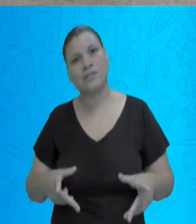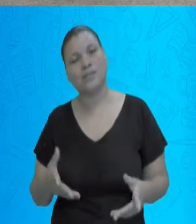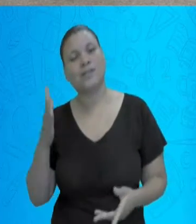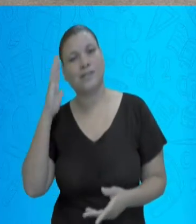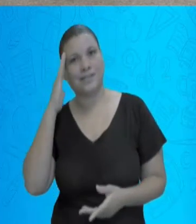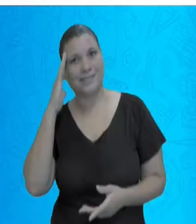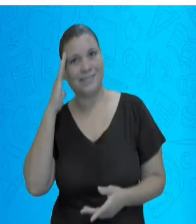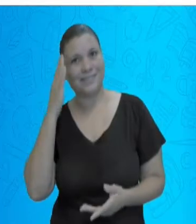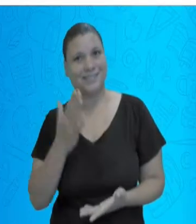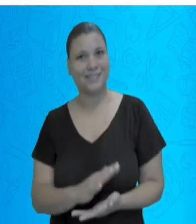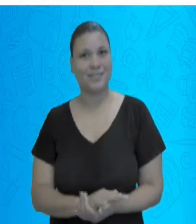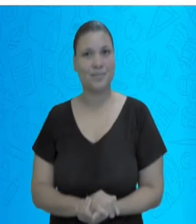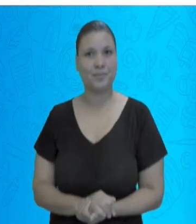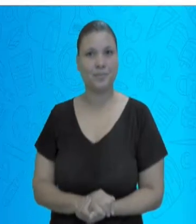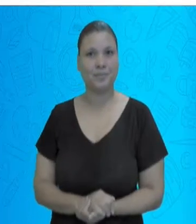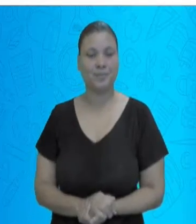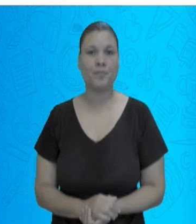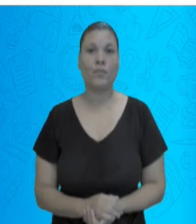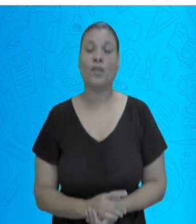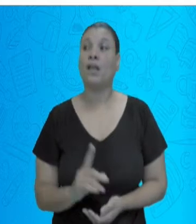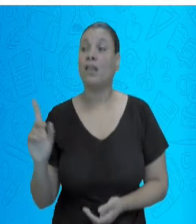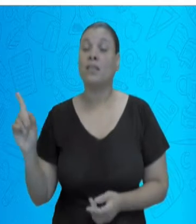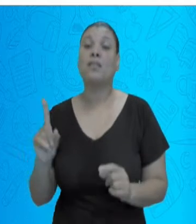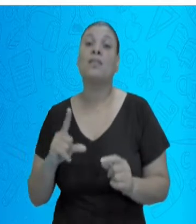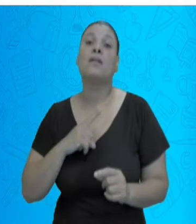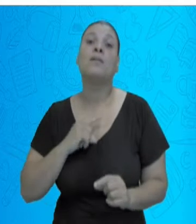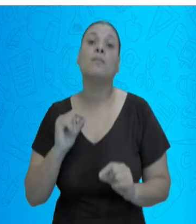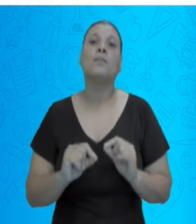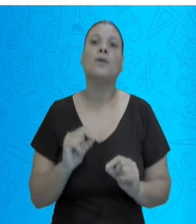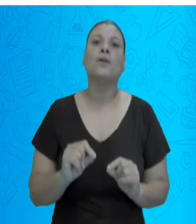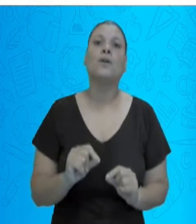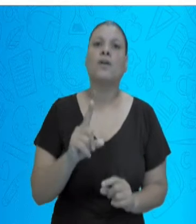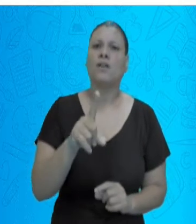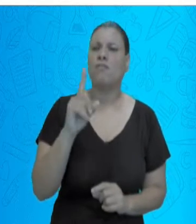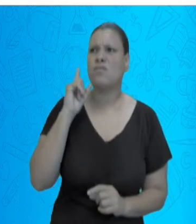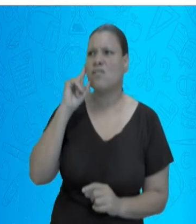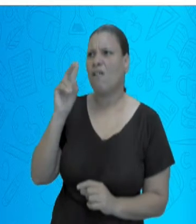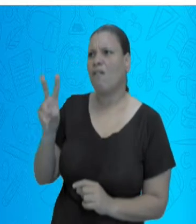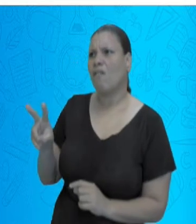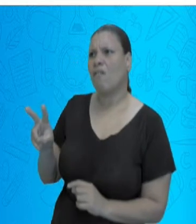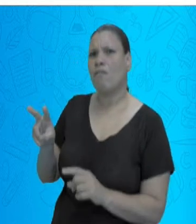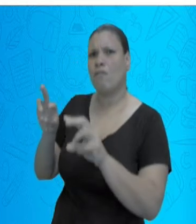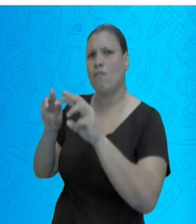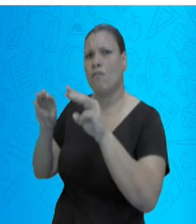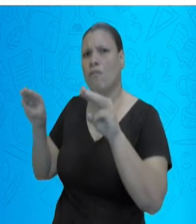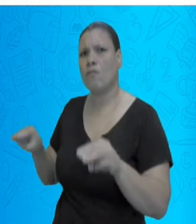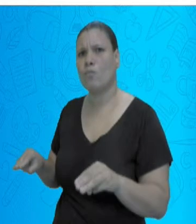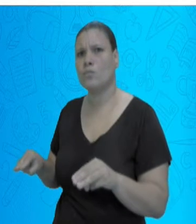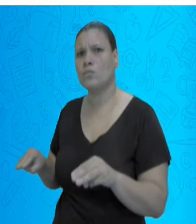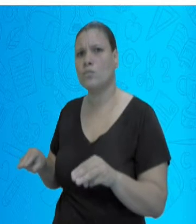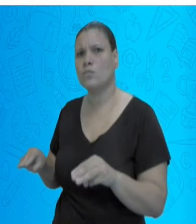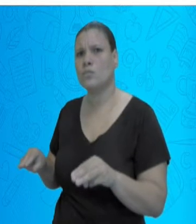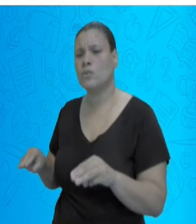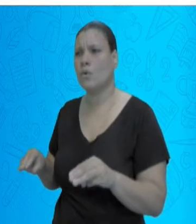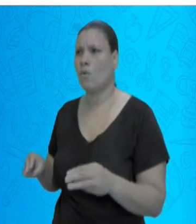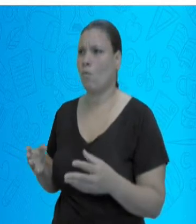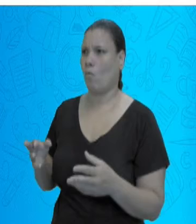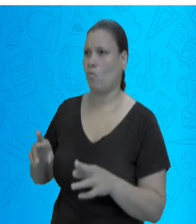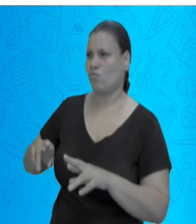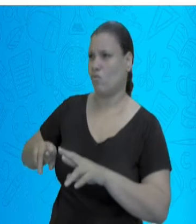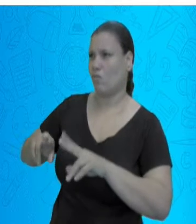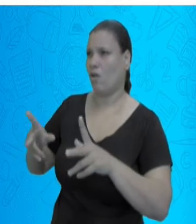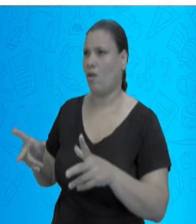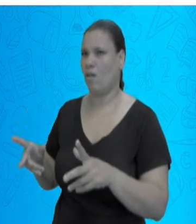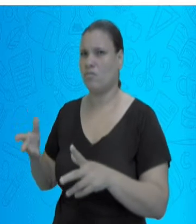atuação estão a difusão do conhecimento sobre a produção, como era feita a produção e como ela é feita hoje,